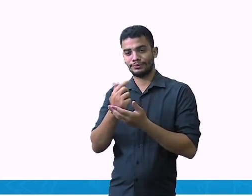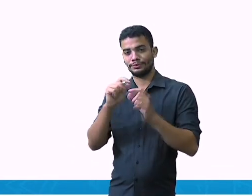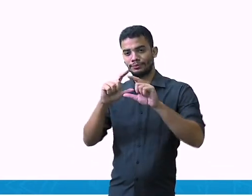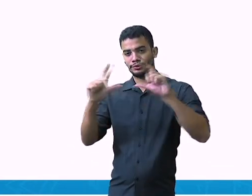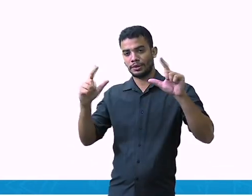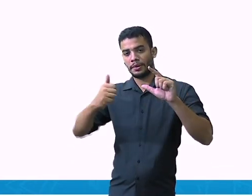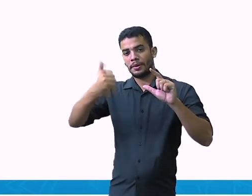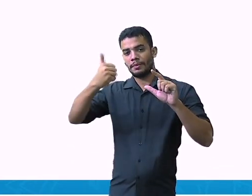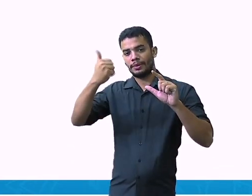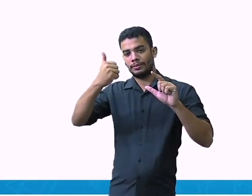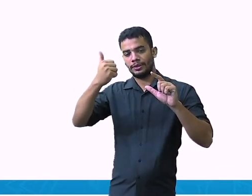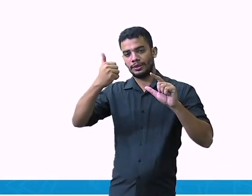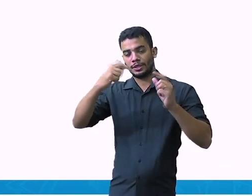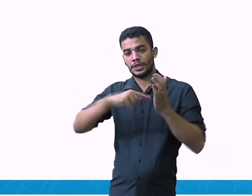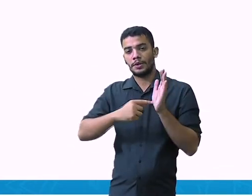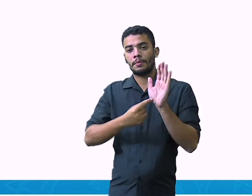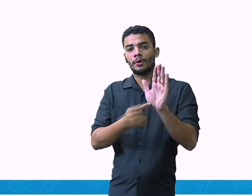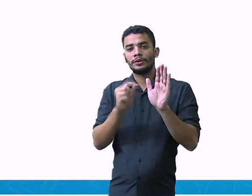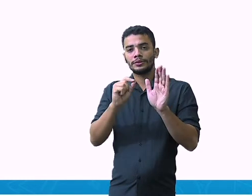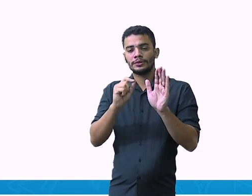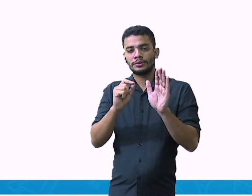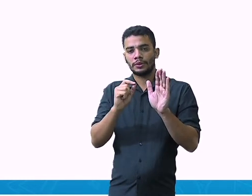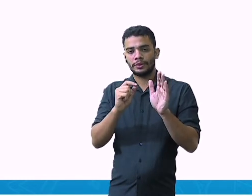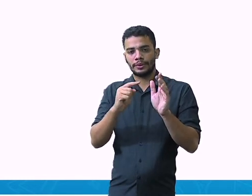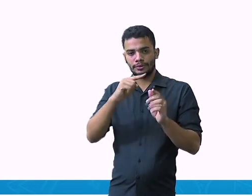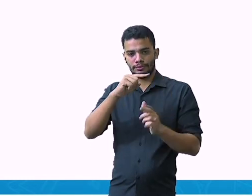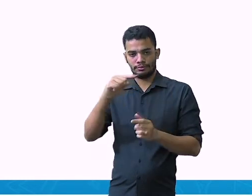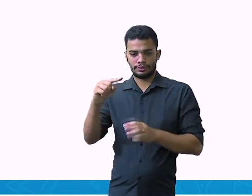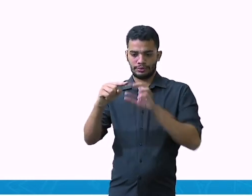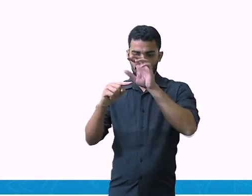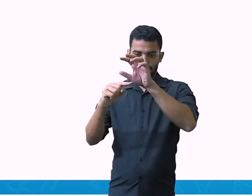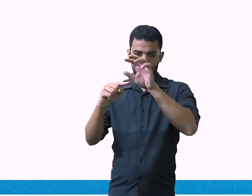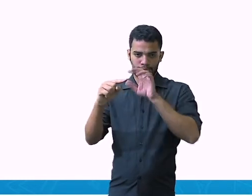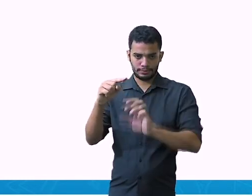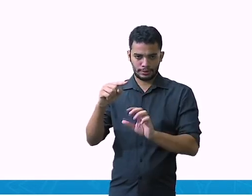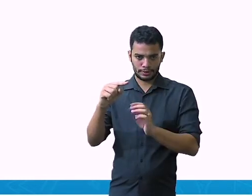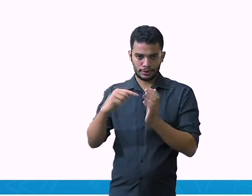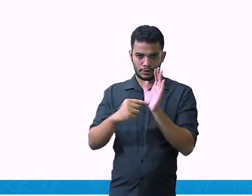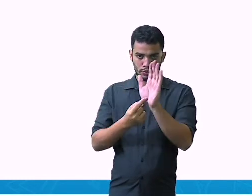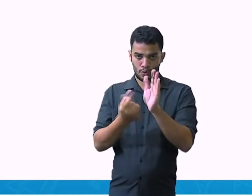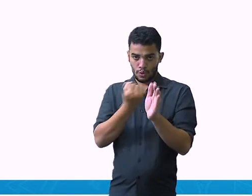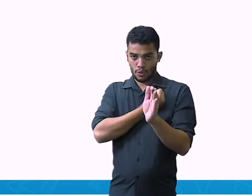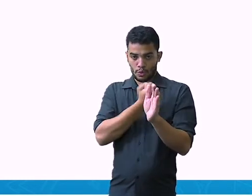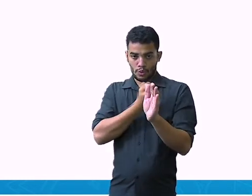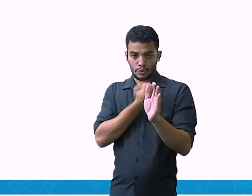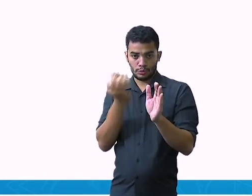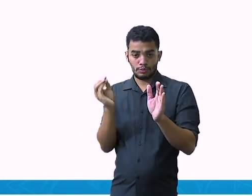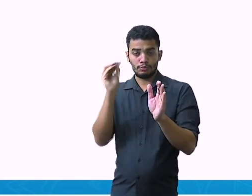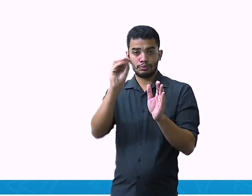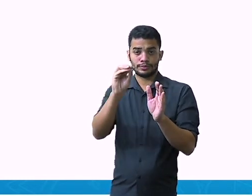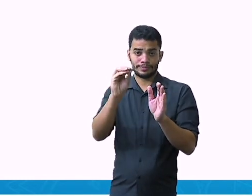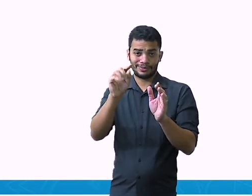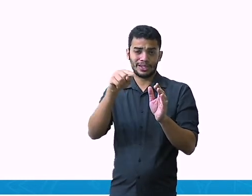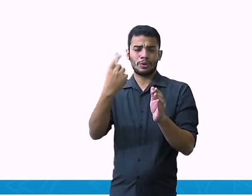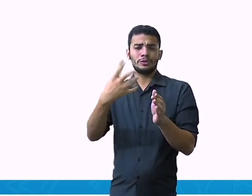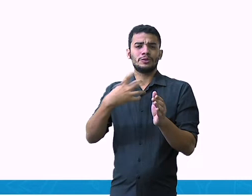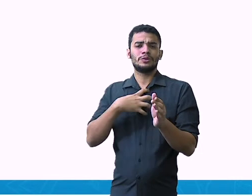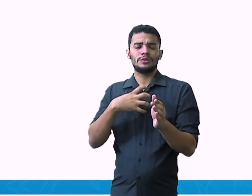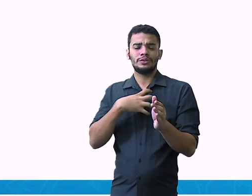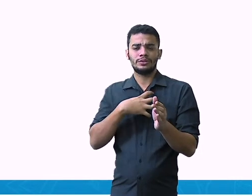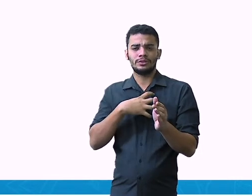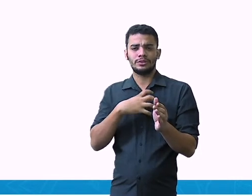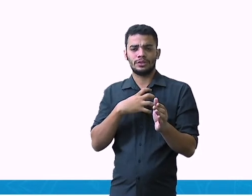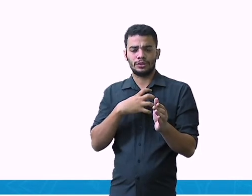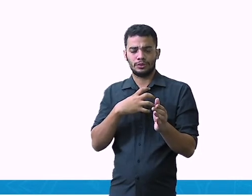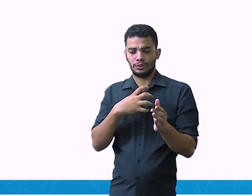nós a fração. Primeiro eu escrevo a fração em números, depois como se lê essa fração e por último eu